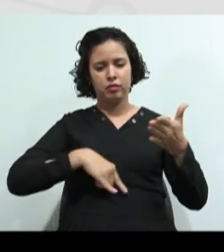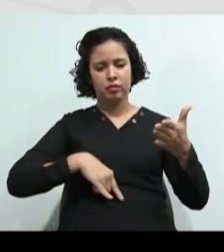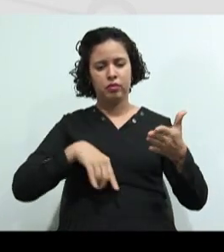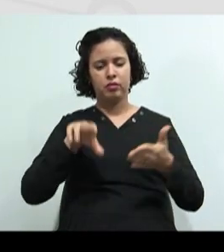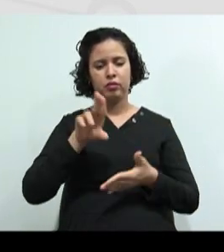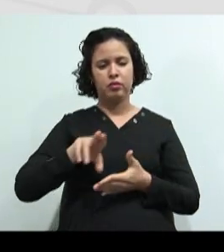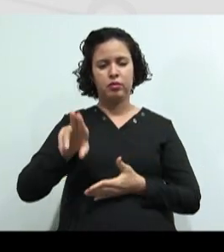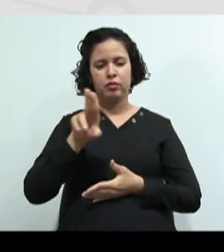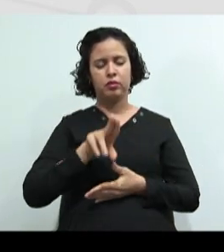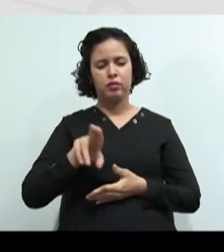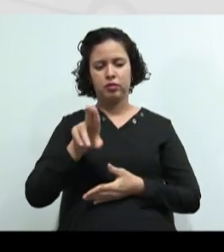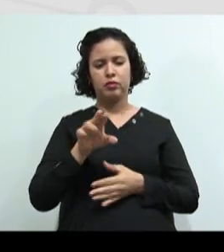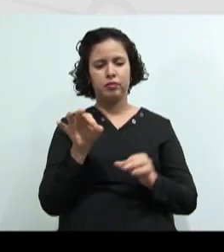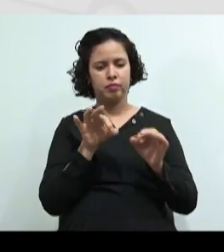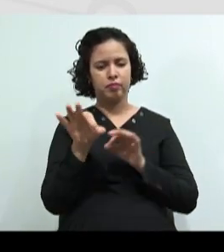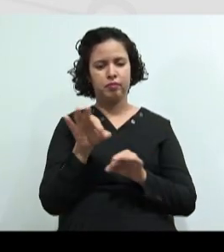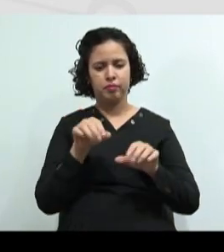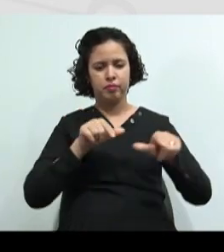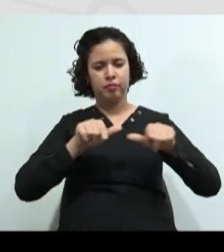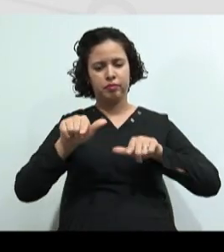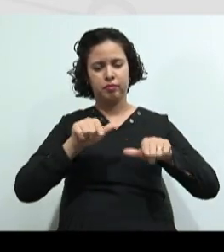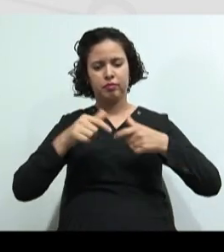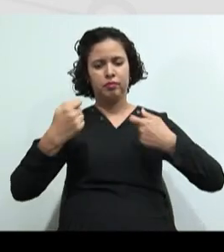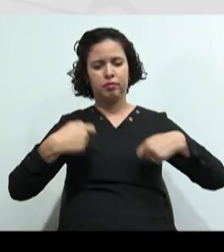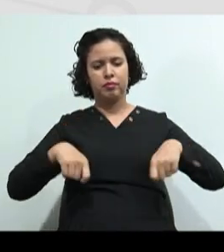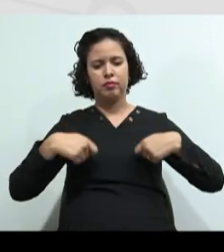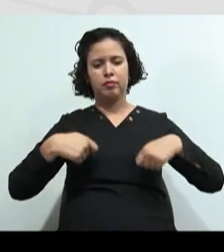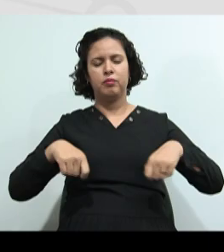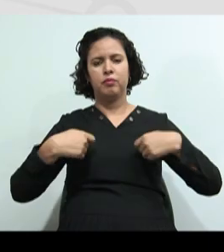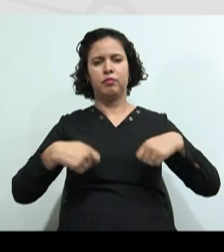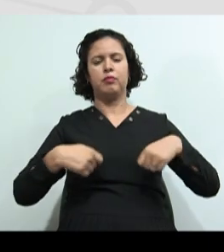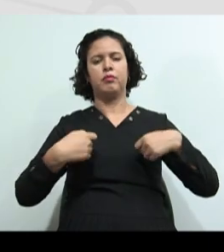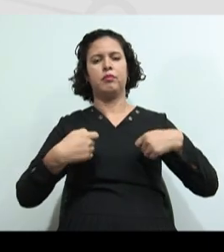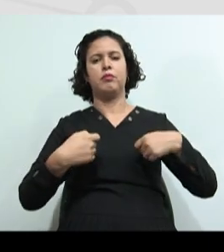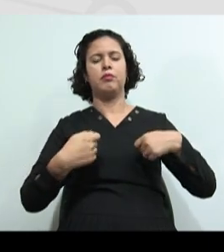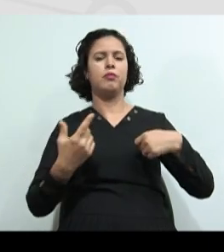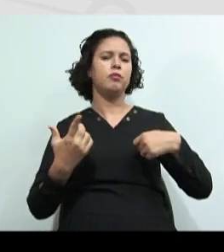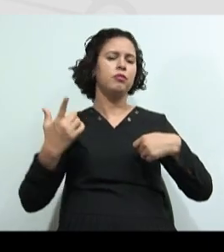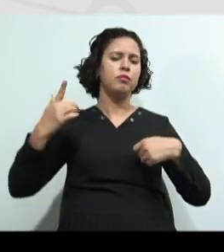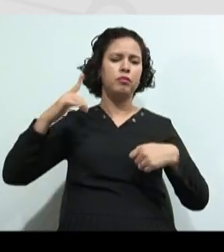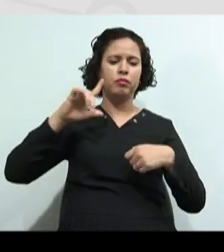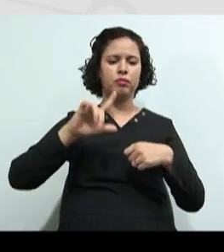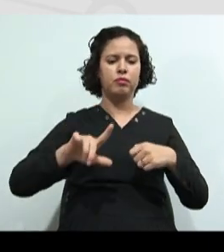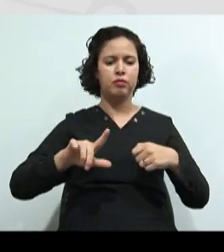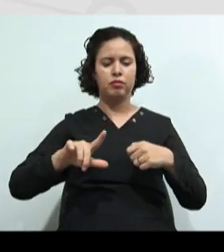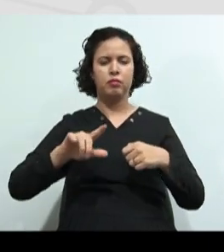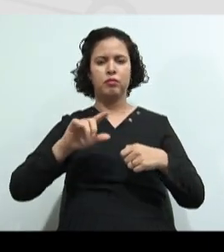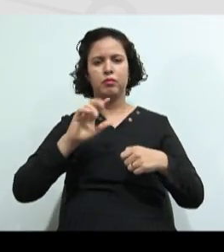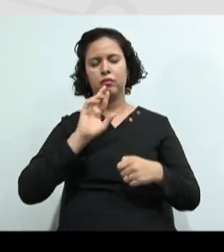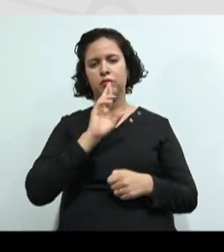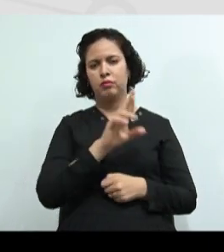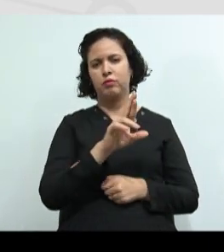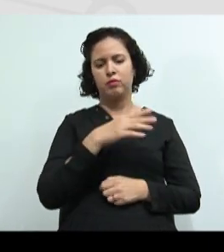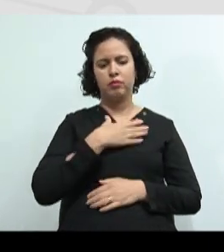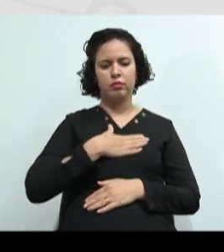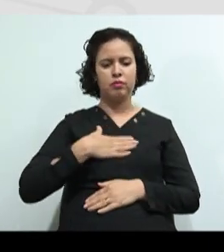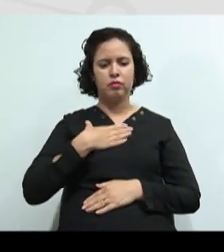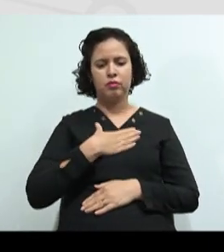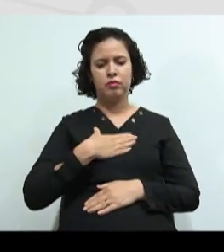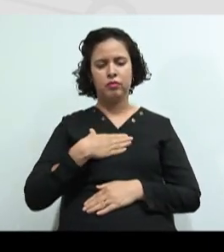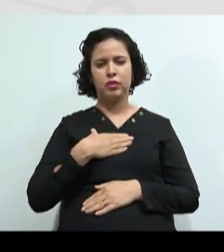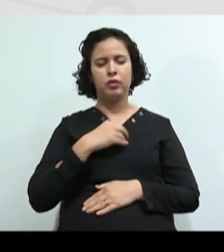utilizado para fazer um planejamento de trabalho necessário, a fim de atingir um resultado desejado